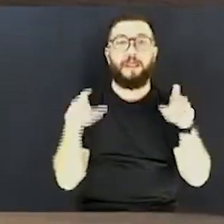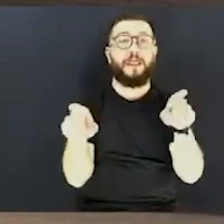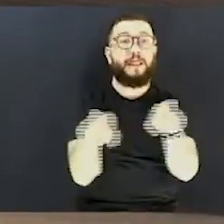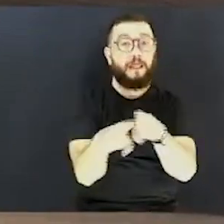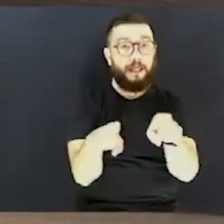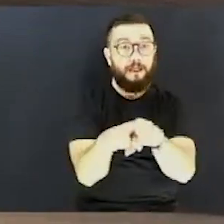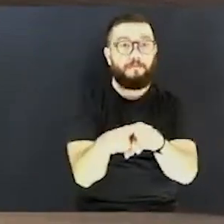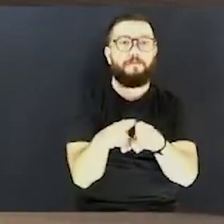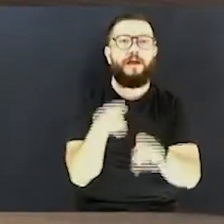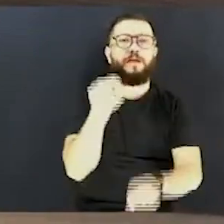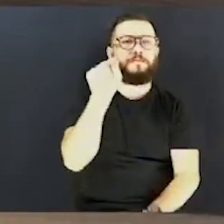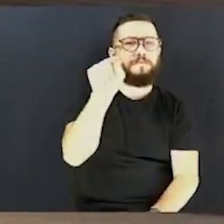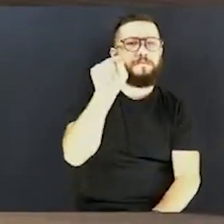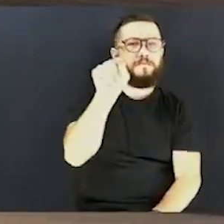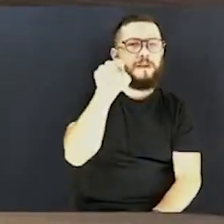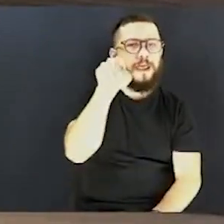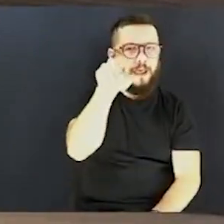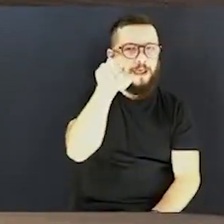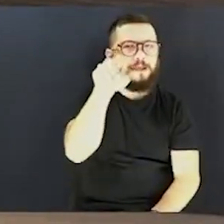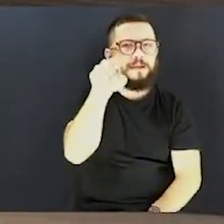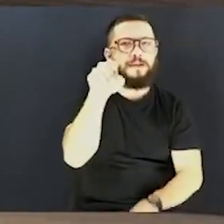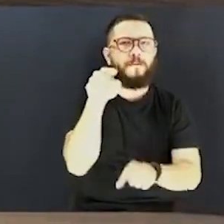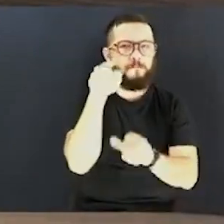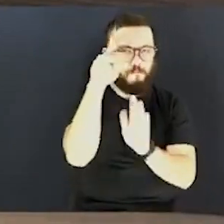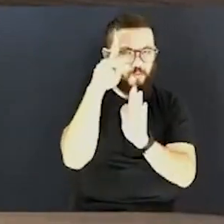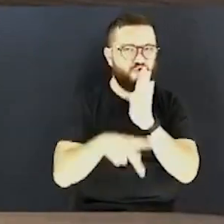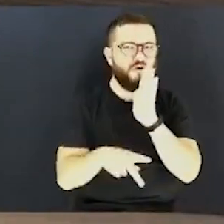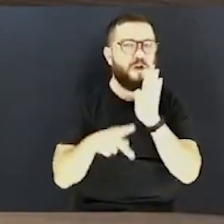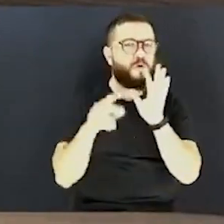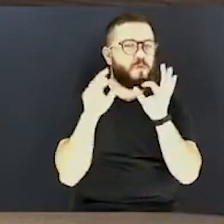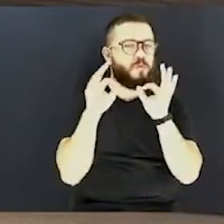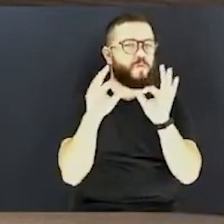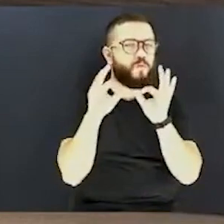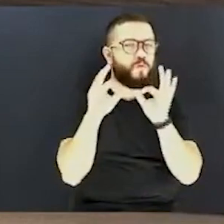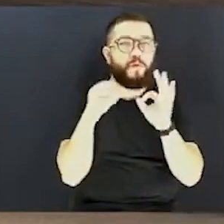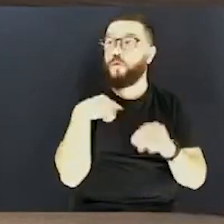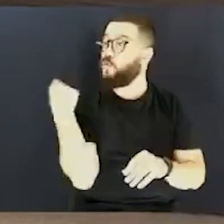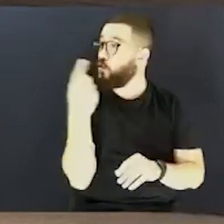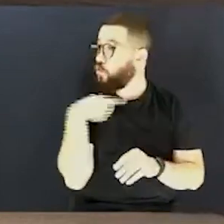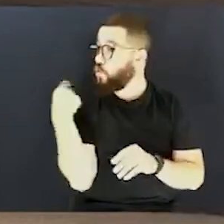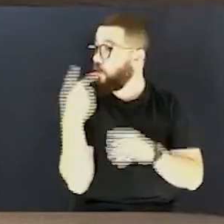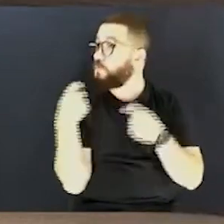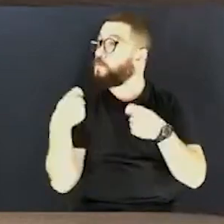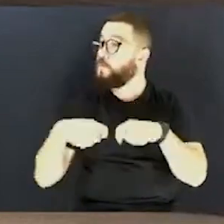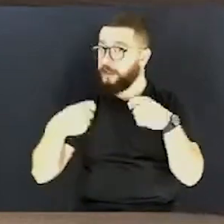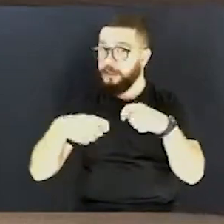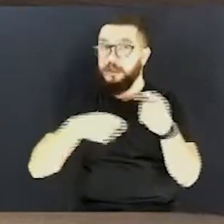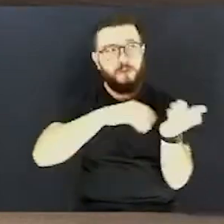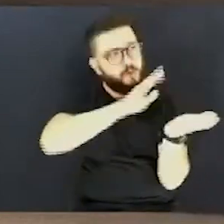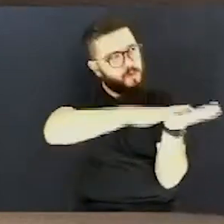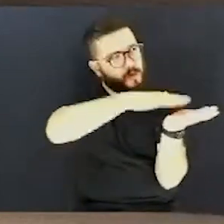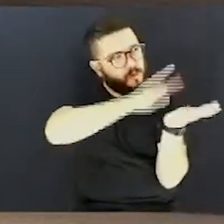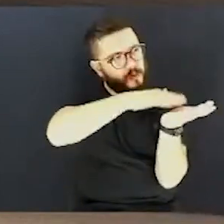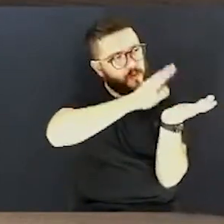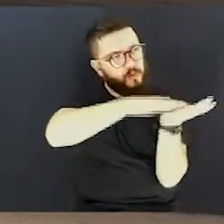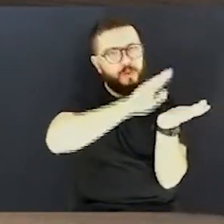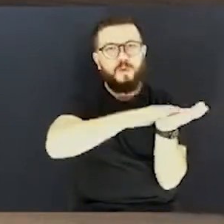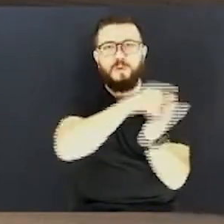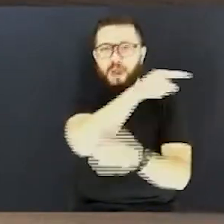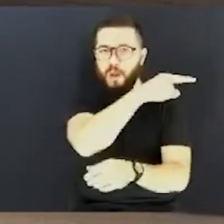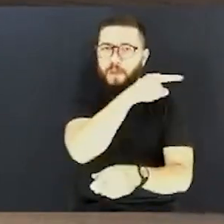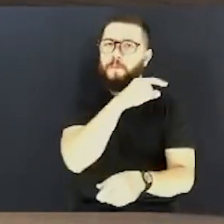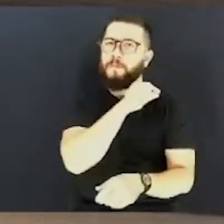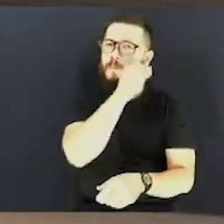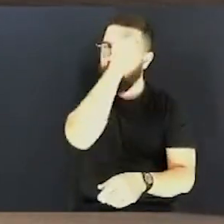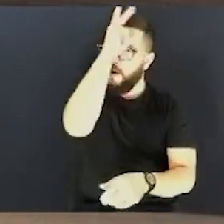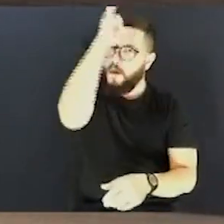plano, especialmente no nosso município, nós temos que acompanhar e cobrar, sim, da prefeitura, como, por exemplo, essa questão das vagas em creche no